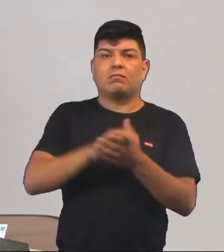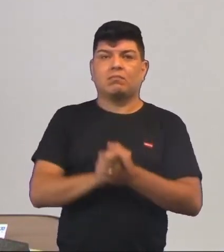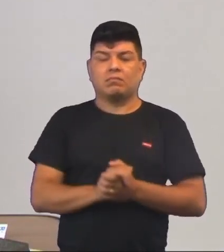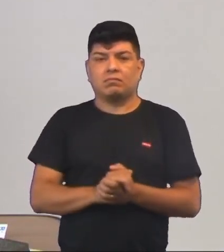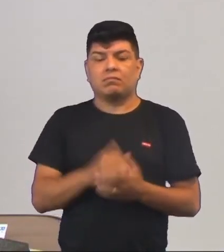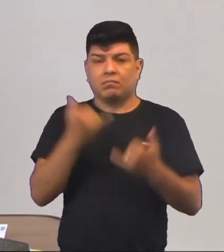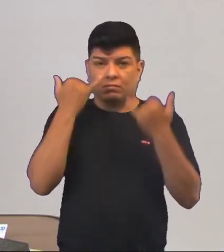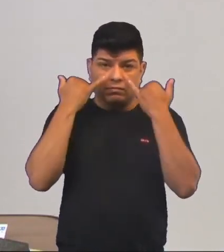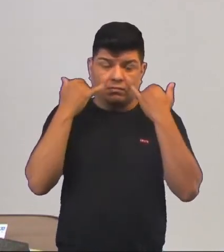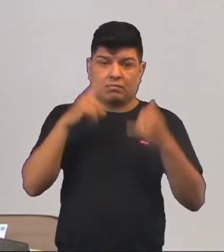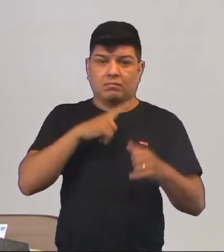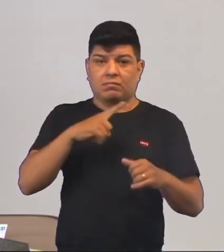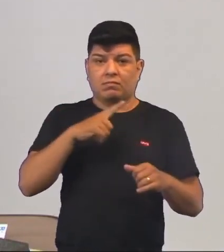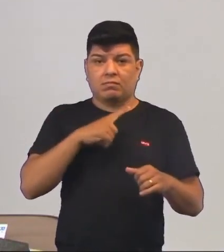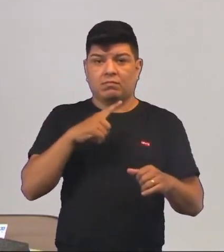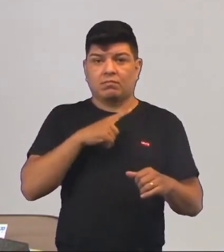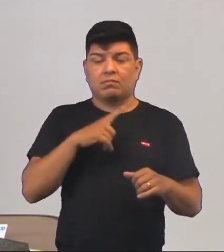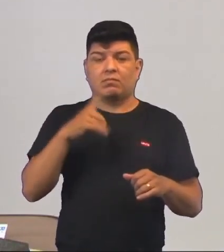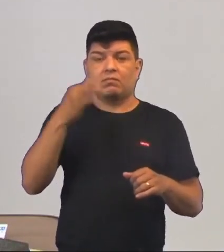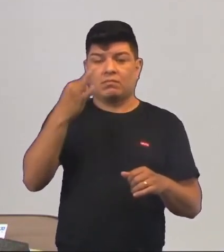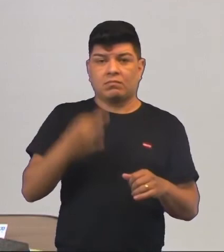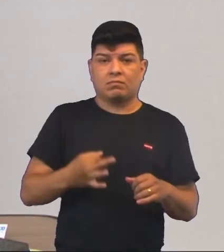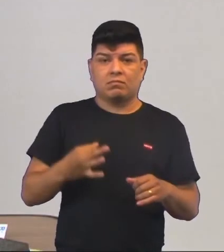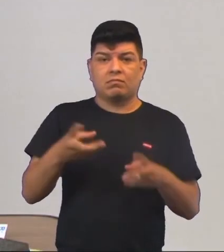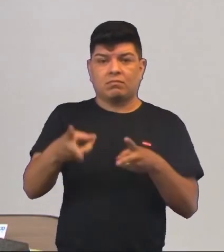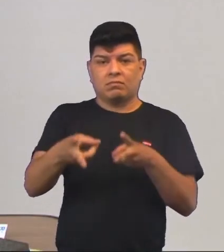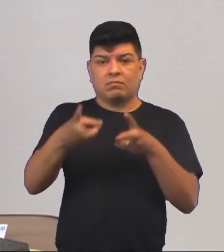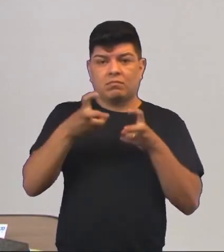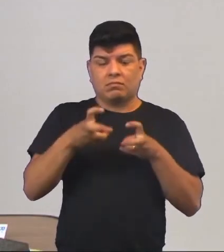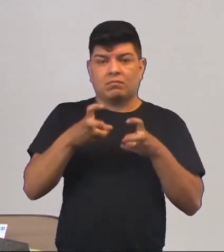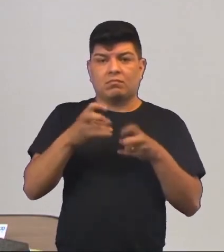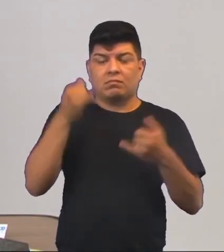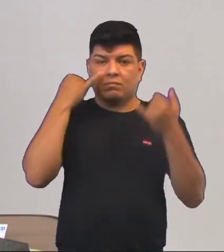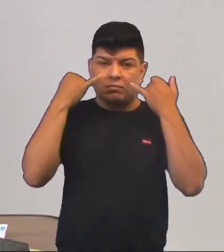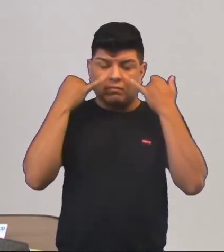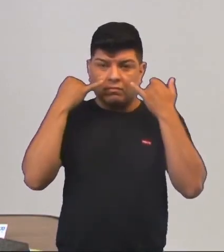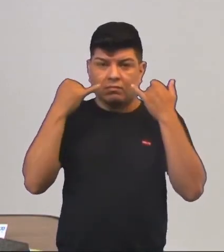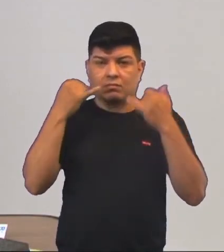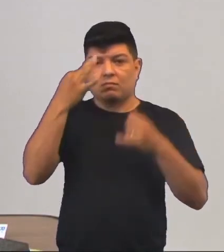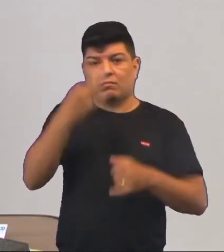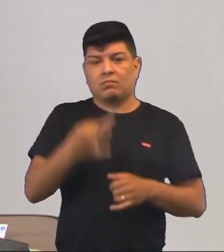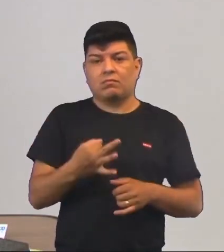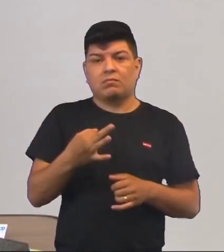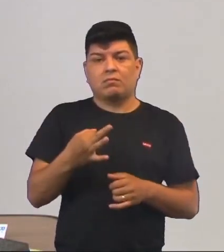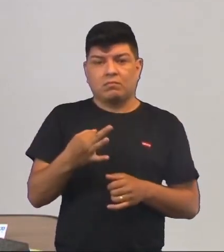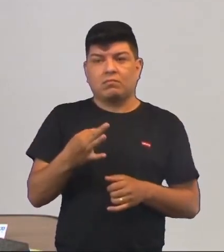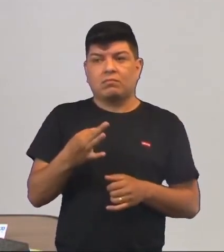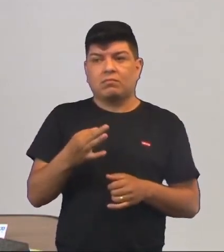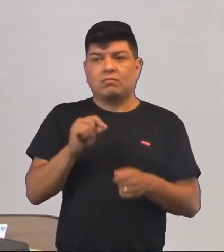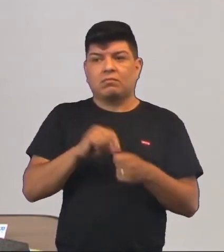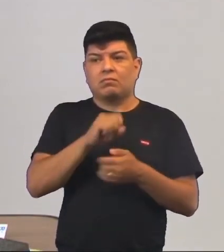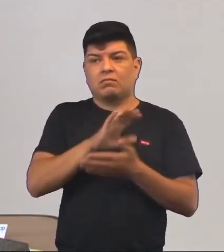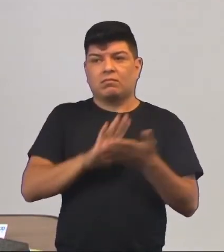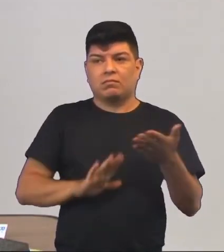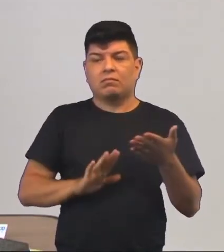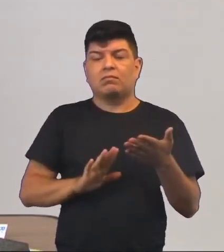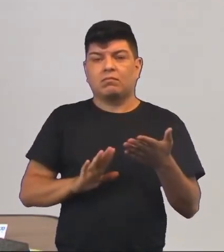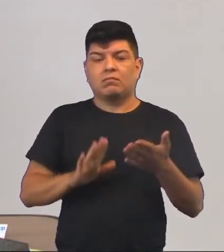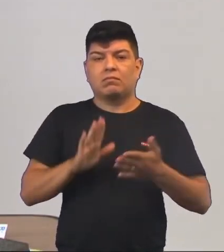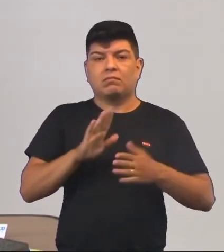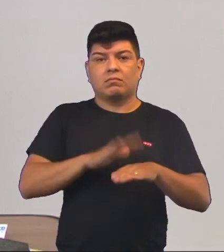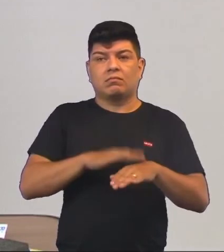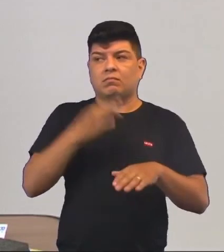que tem essa informação. Você, com certeza, vai conseguir identificar a informação corretamente e fazer a atividade com